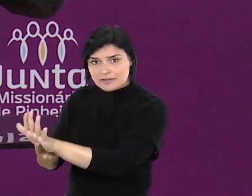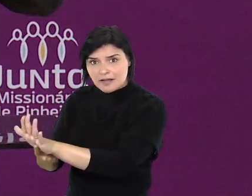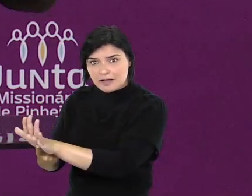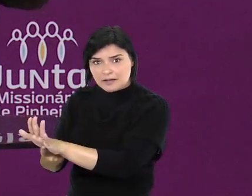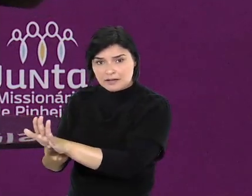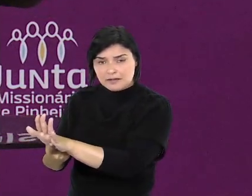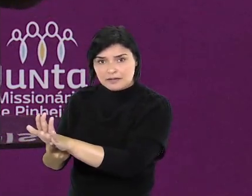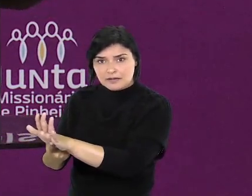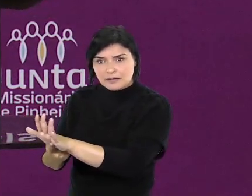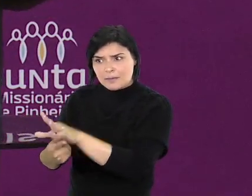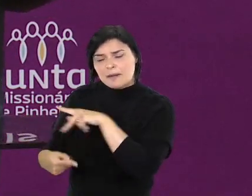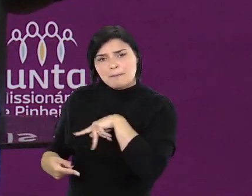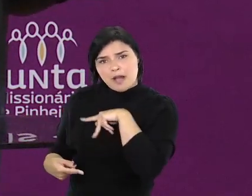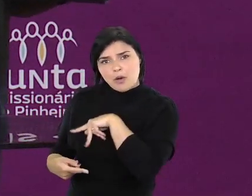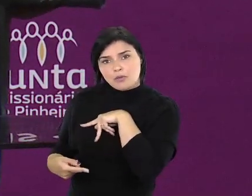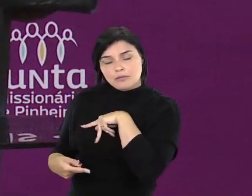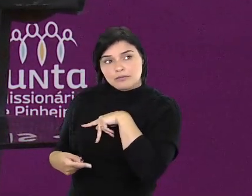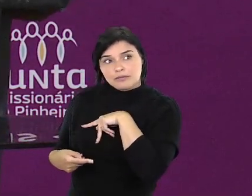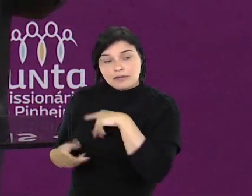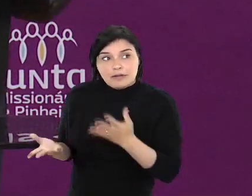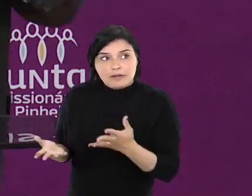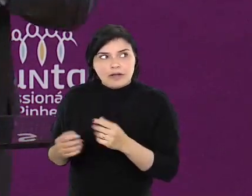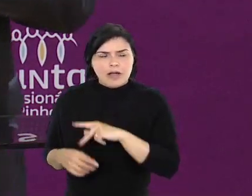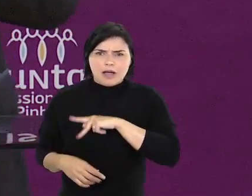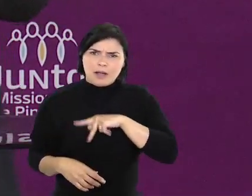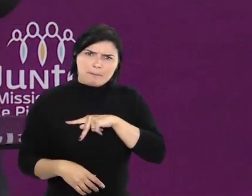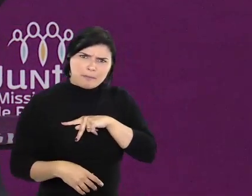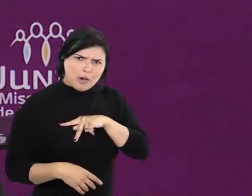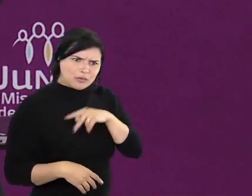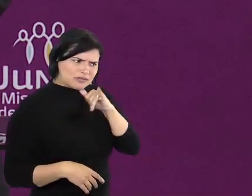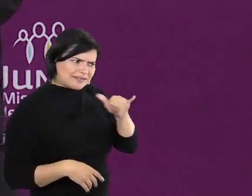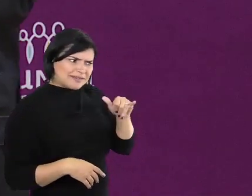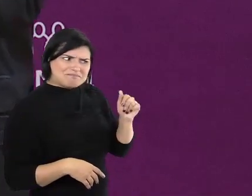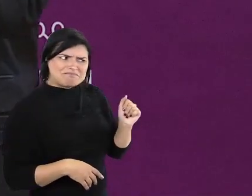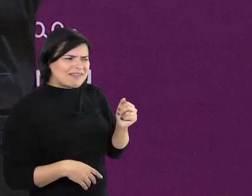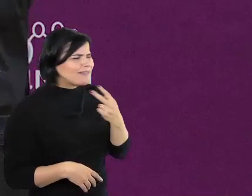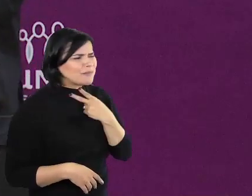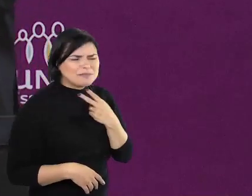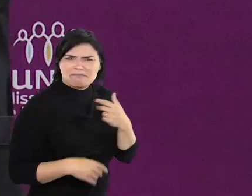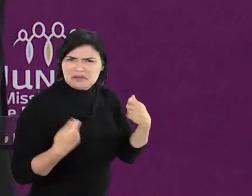pelo Espírito Santo no coração de vocês ou seja